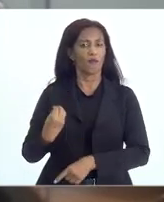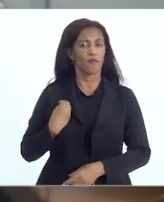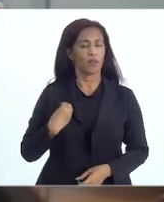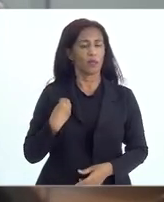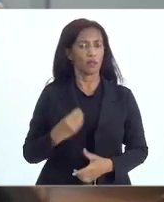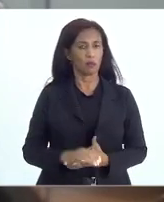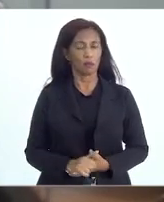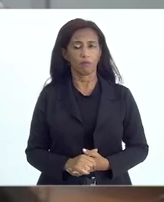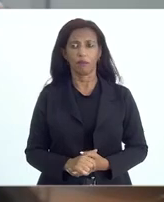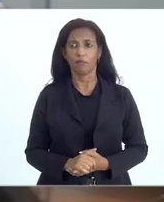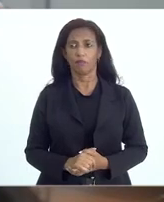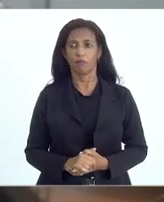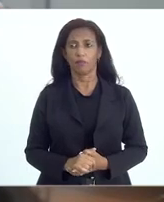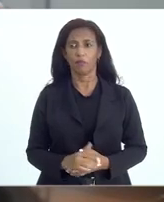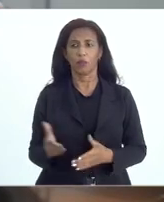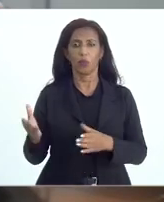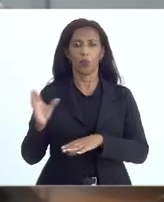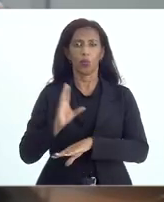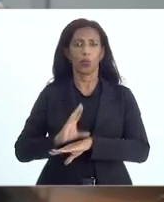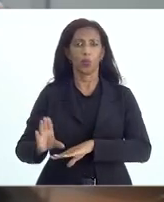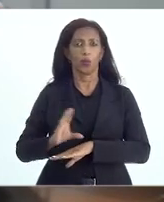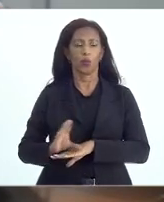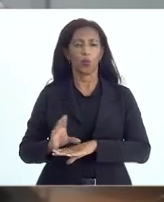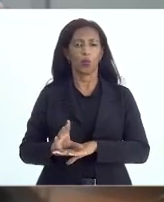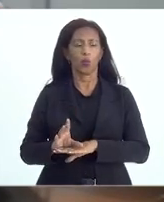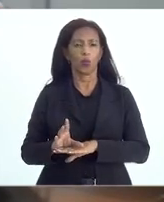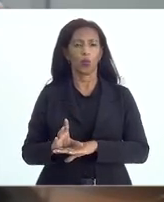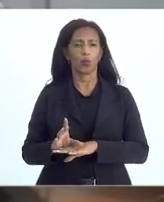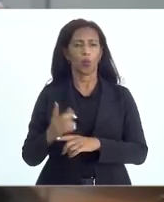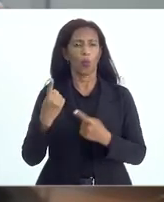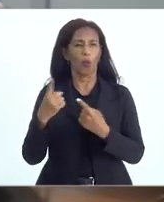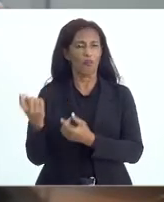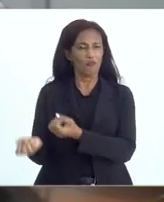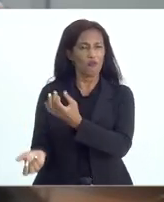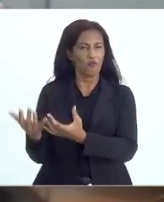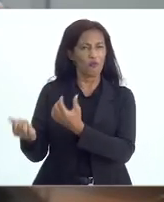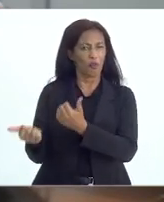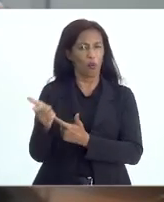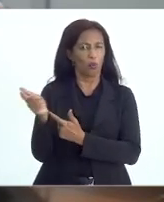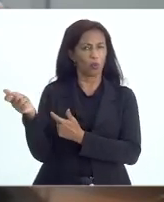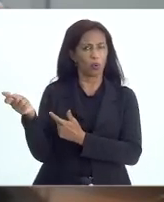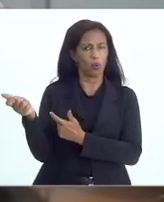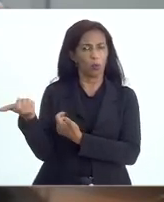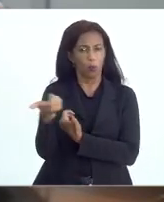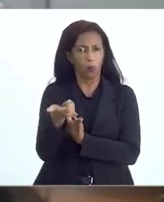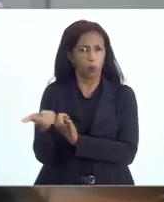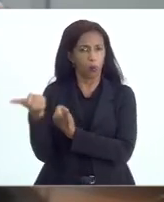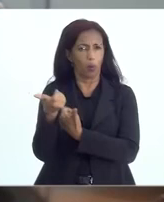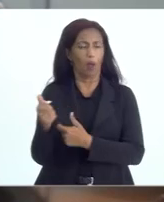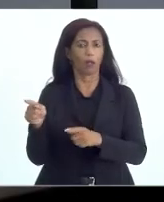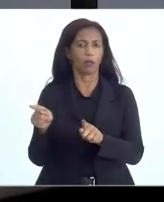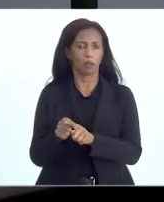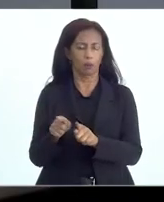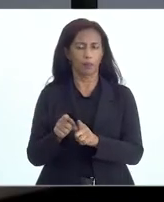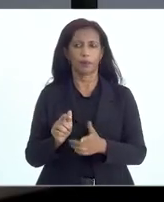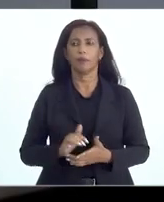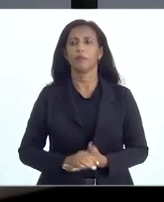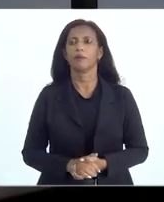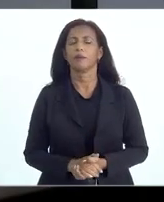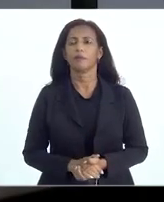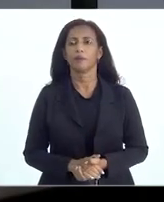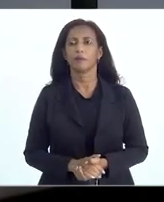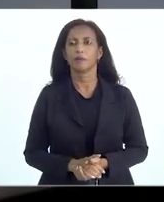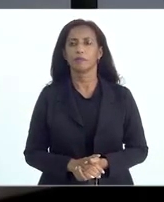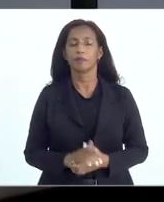e também do curso de do concurso de combatente e ainda que no âmbito do Corpo de